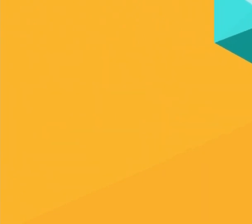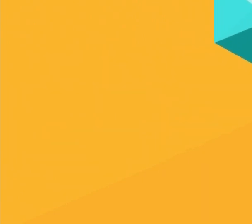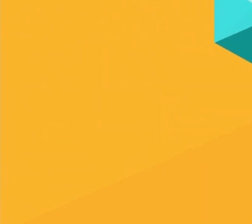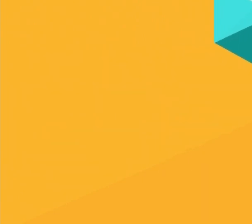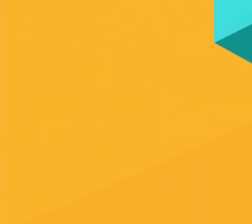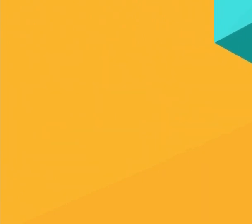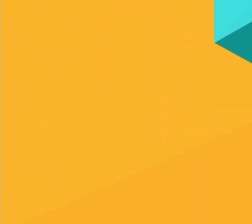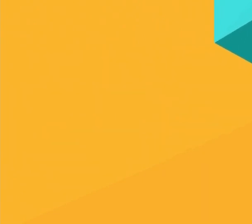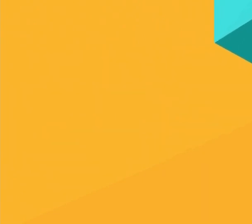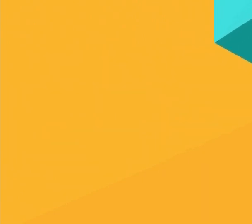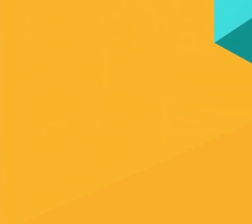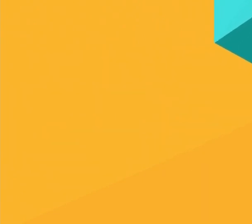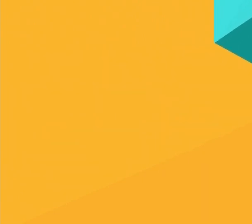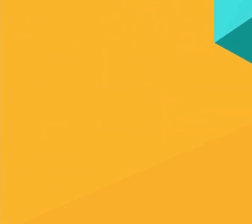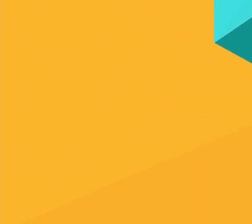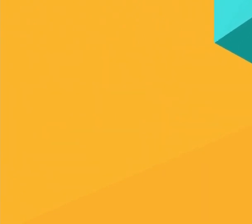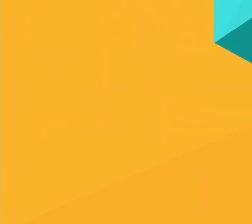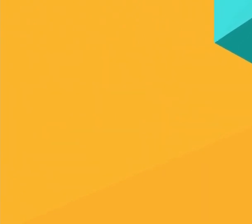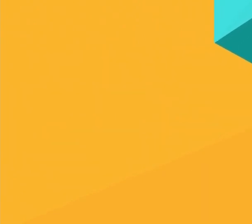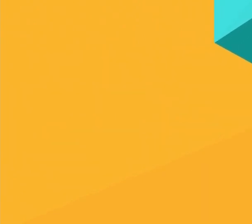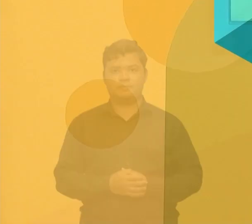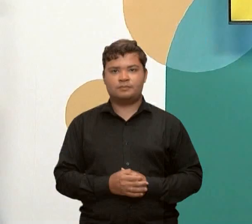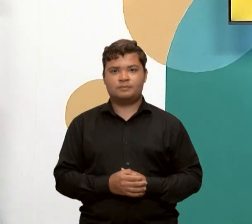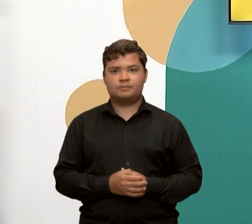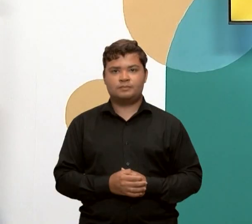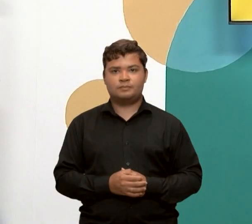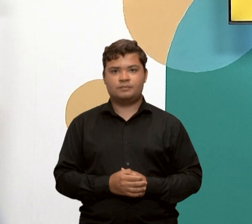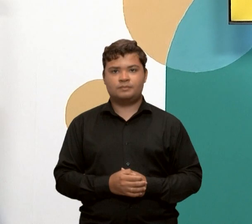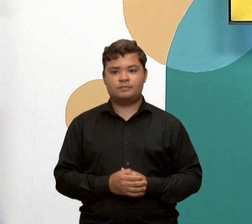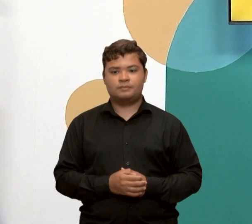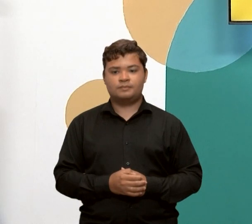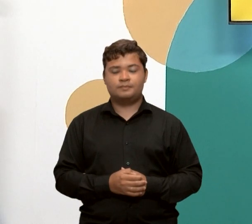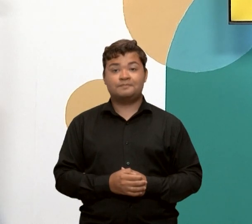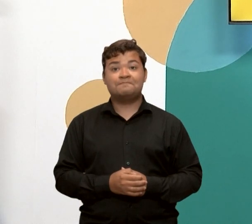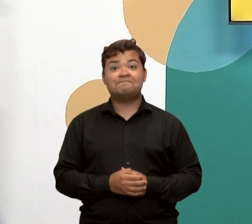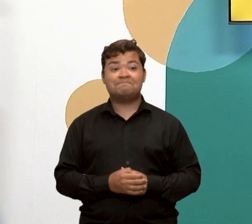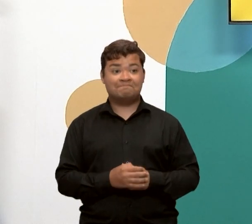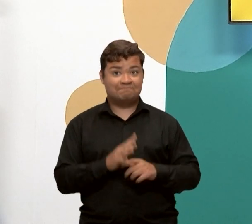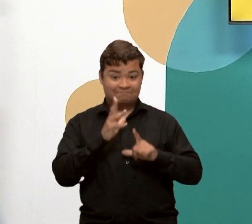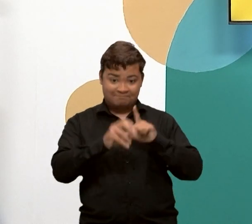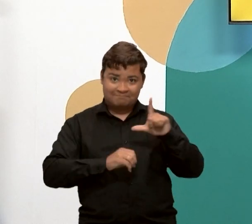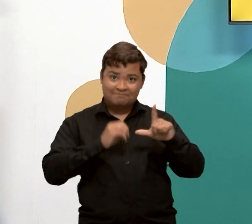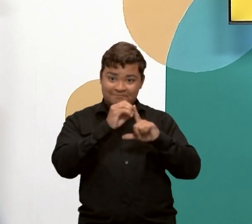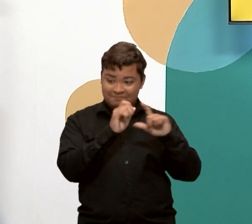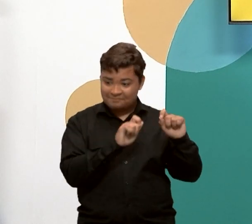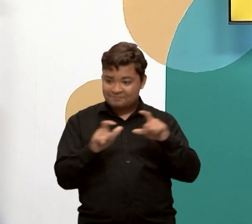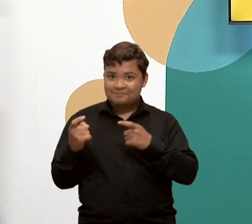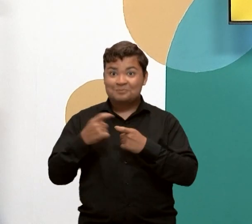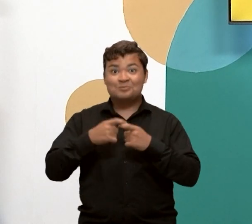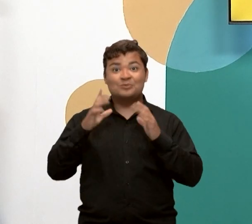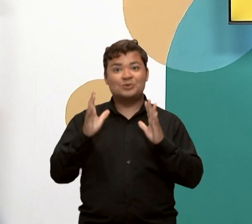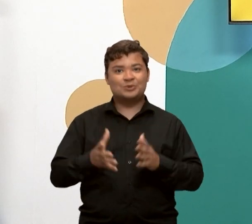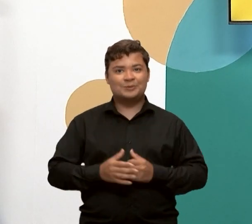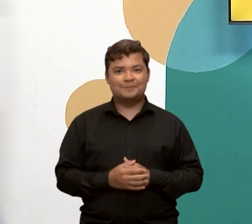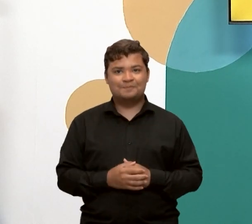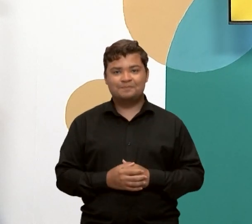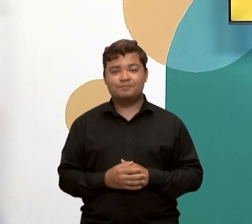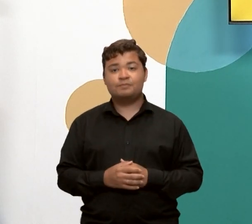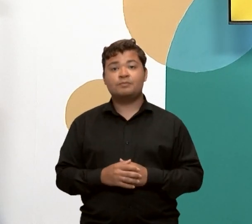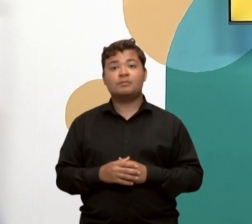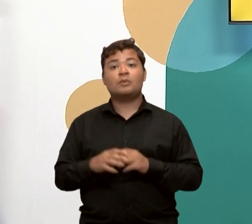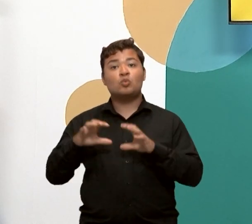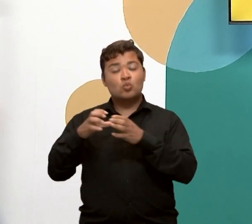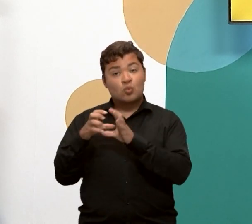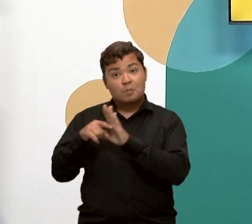Voltamos! Pesquisadores do Instituto de Informática